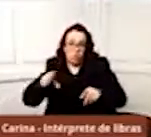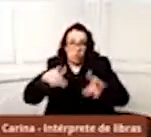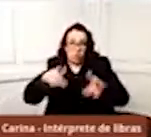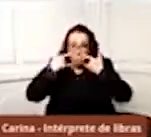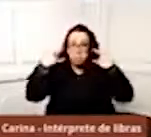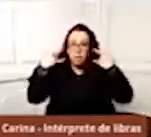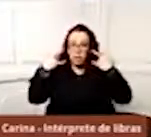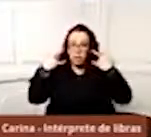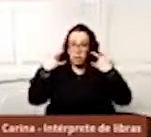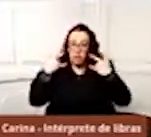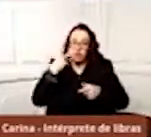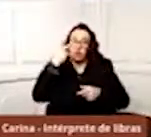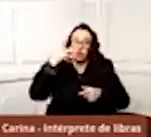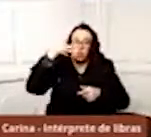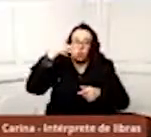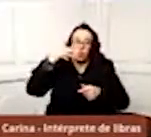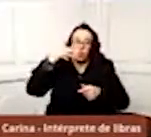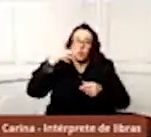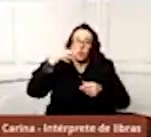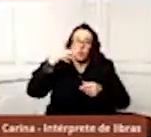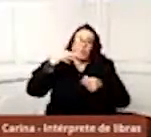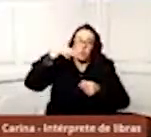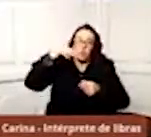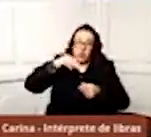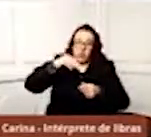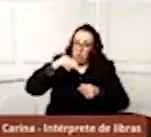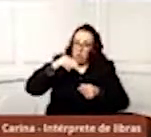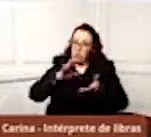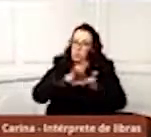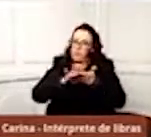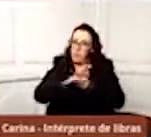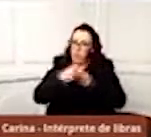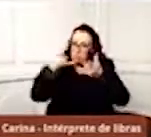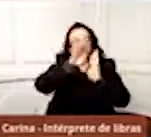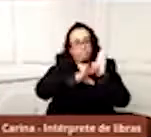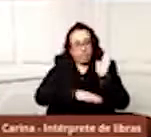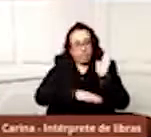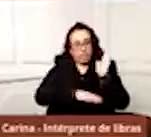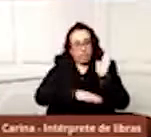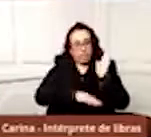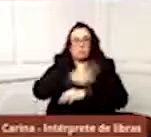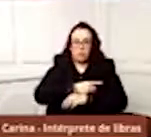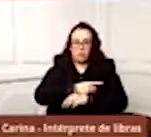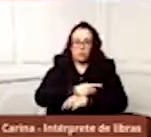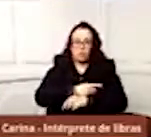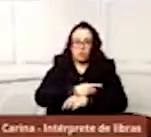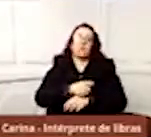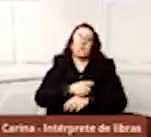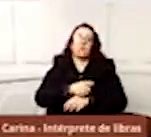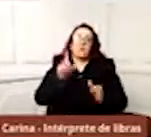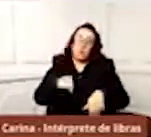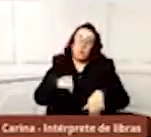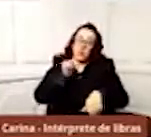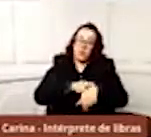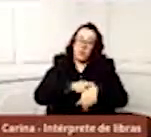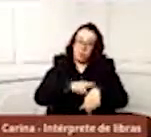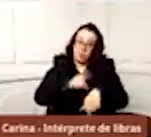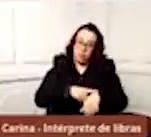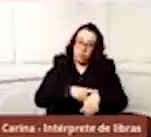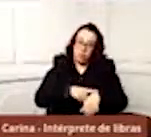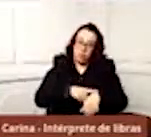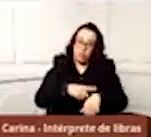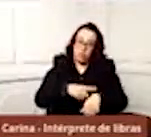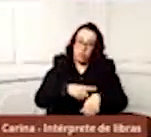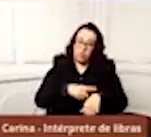metros entre as pessoas sem máscaras, né? Aí, exemplo, o refeitório. Neste momento, neste dia 27 de maio, nós estamos